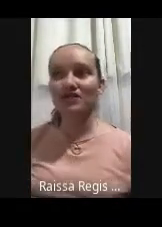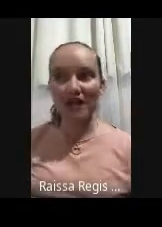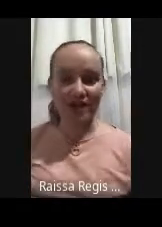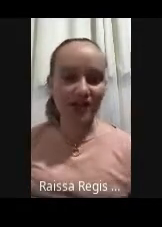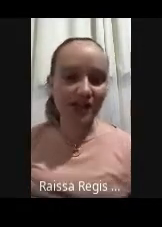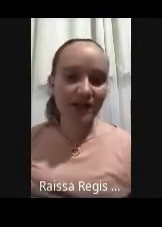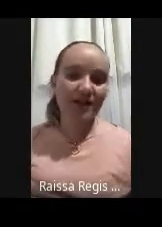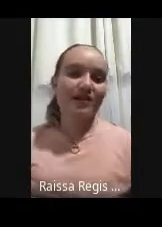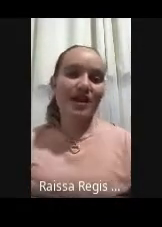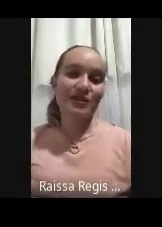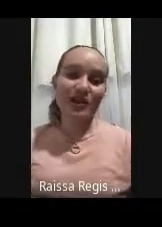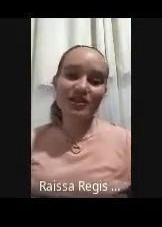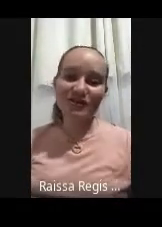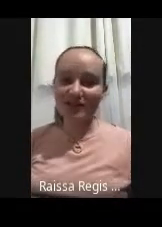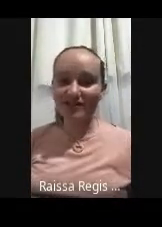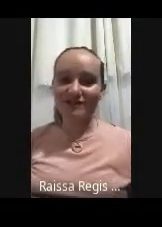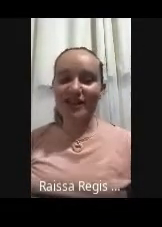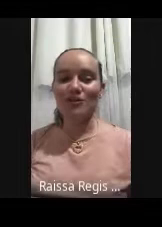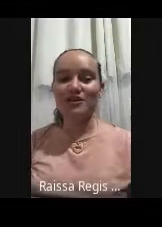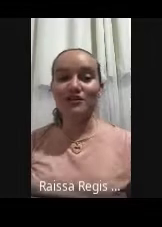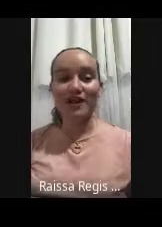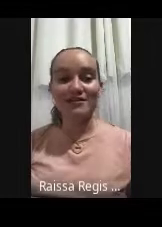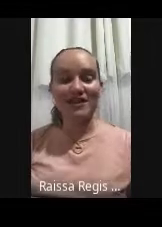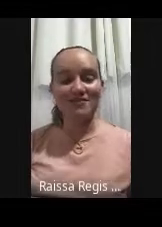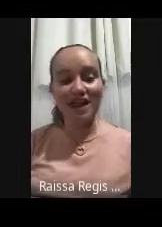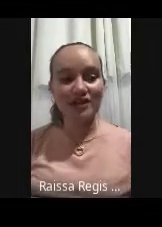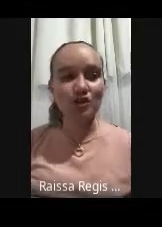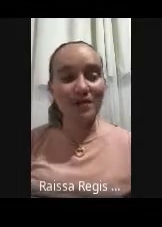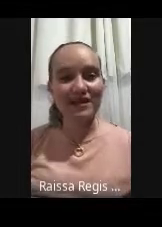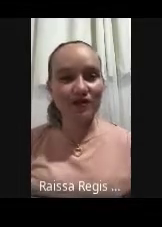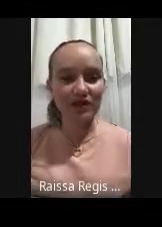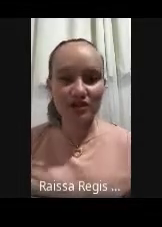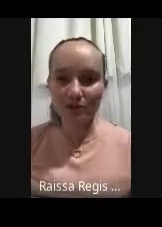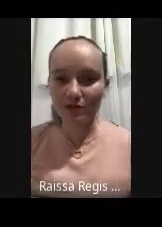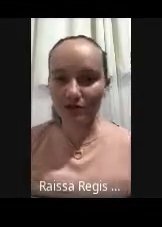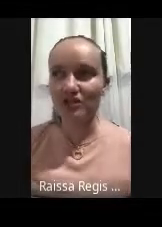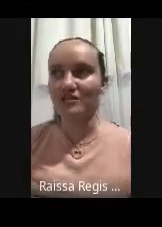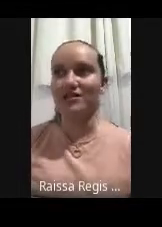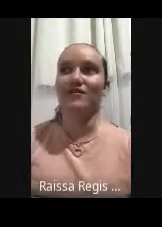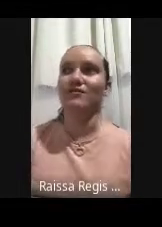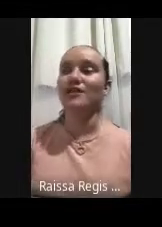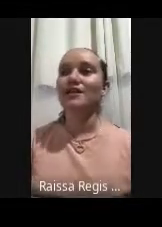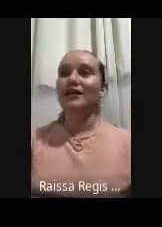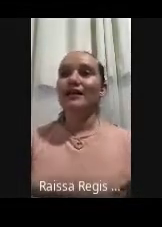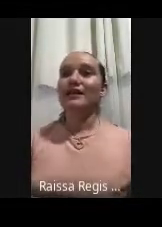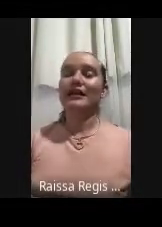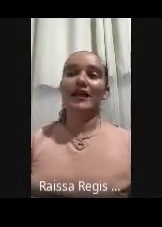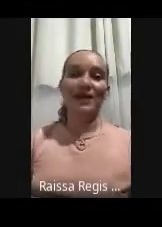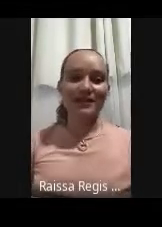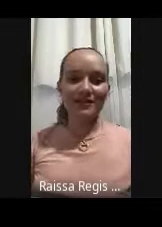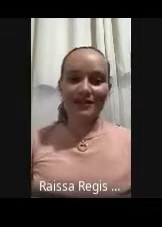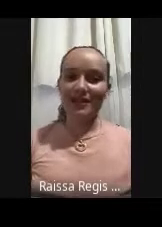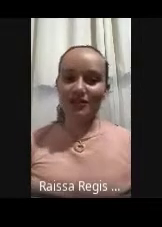sua aprendizagem. Foi aquilo que a gente estava falando, né? Quando a gente vai escrever, a gente começa a refletir sobre aquilo que a gente está escrevendo.